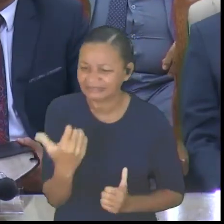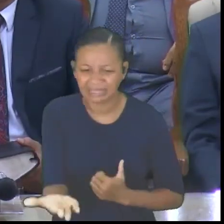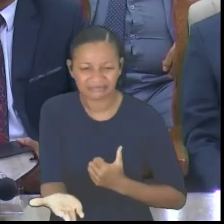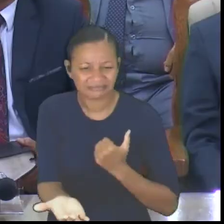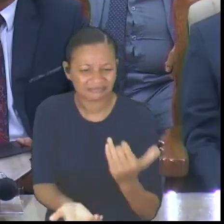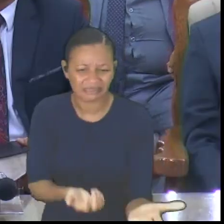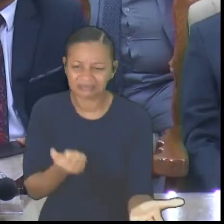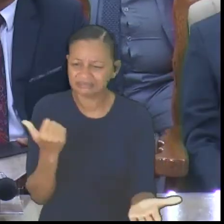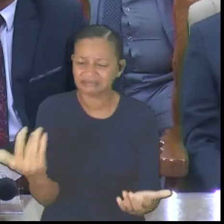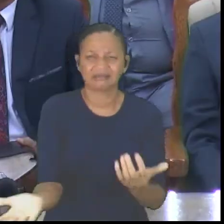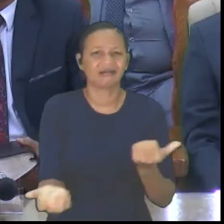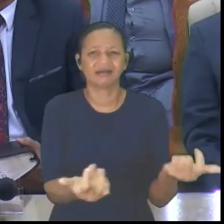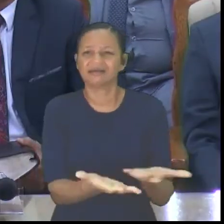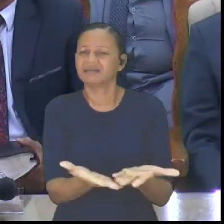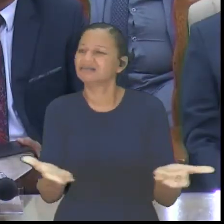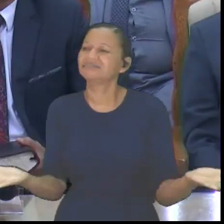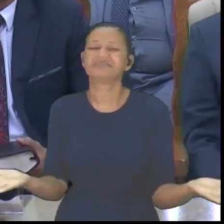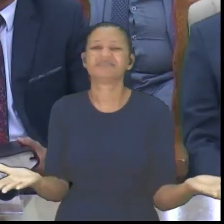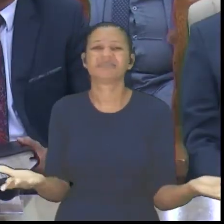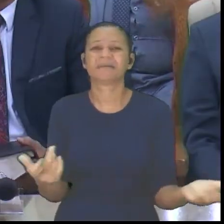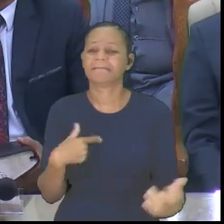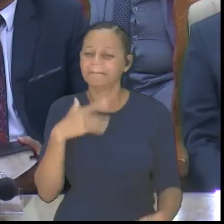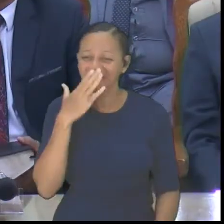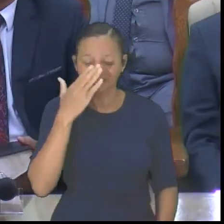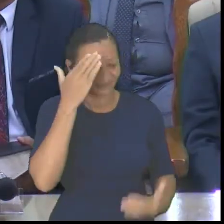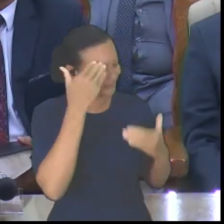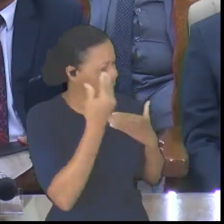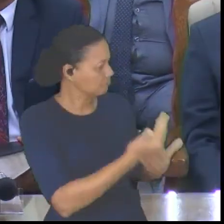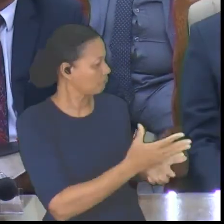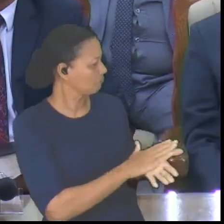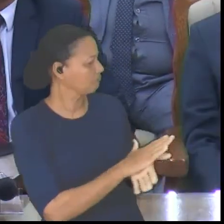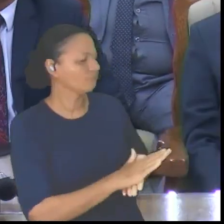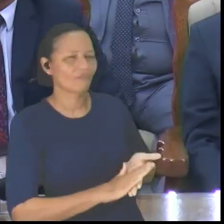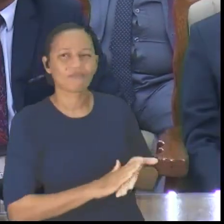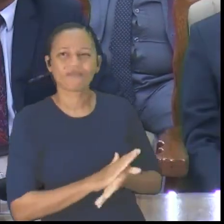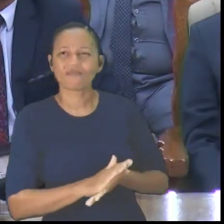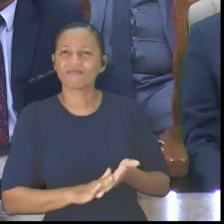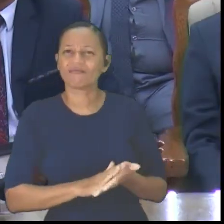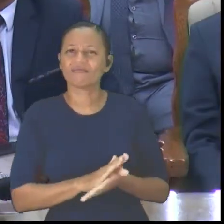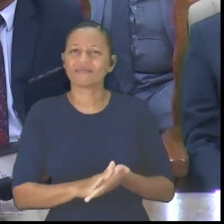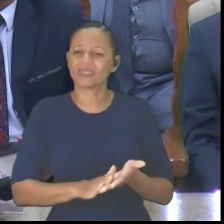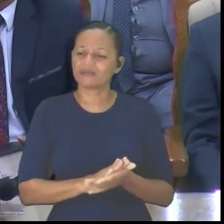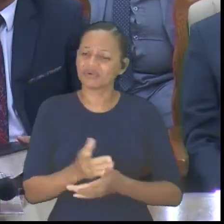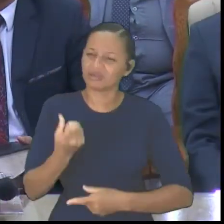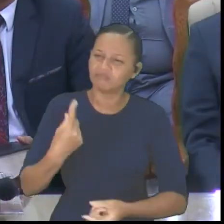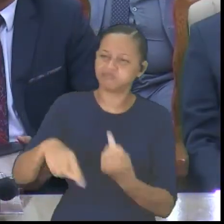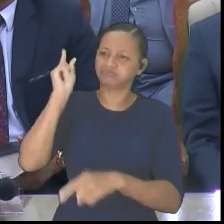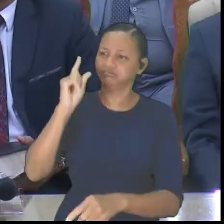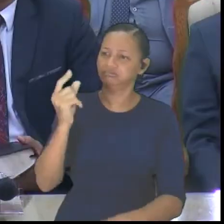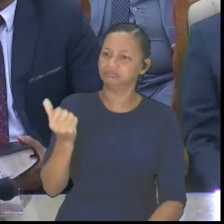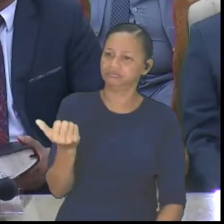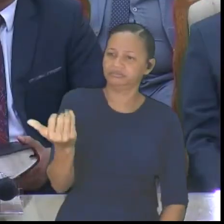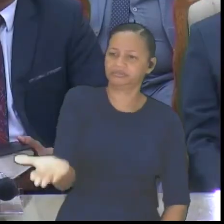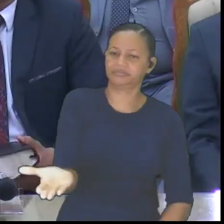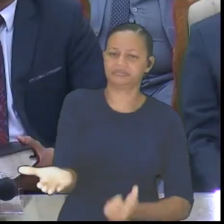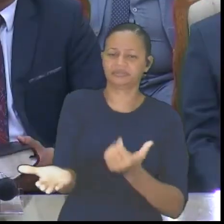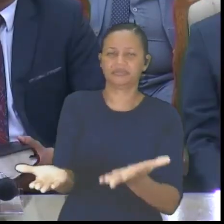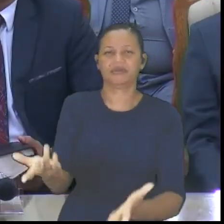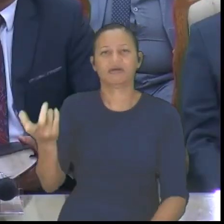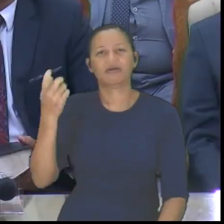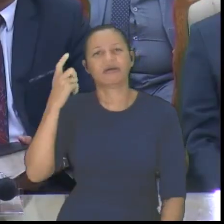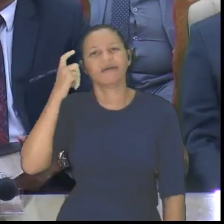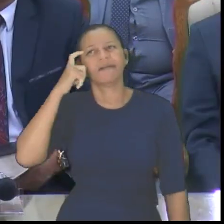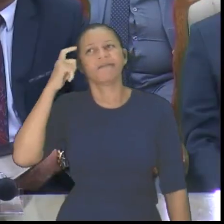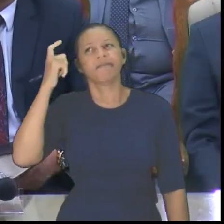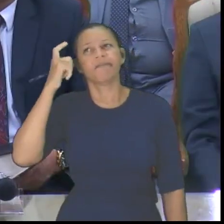alguém e essas pessoas não agradecerem pelo upgrade que os